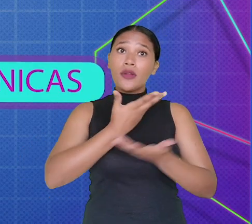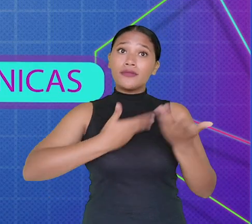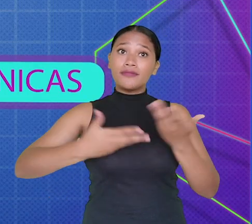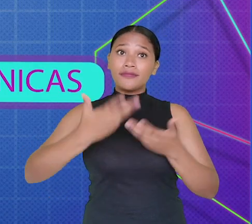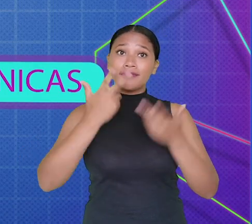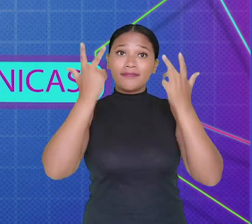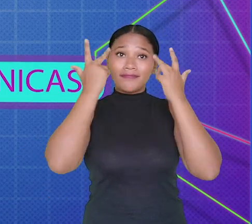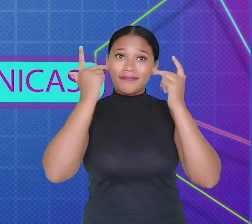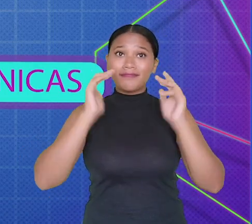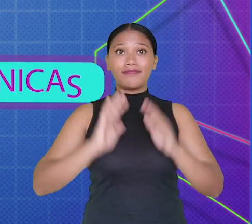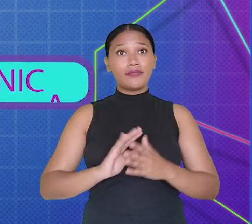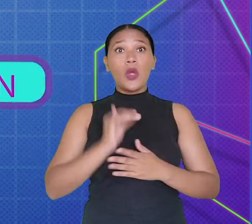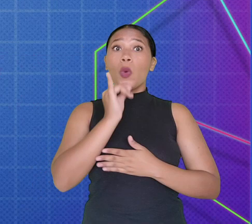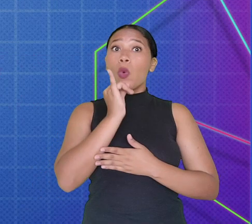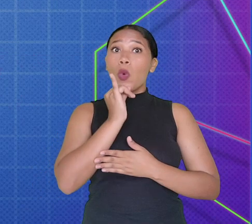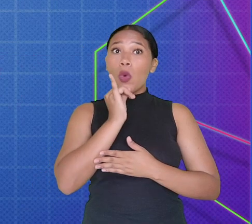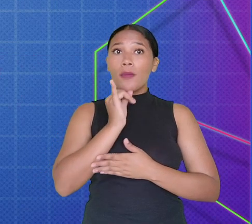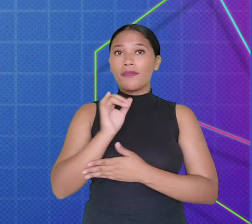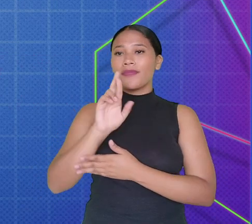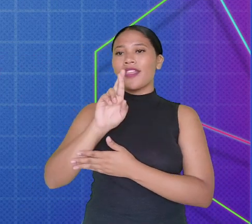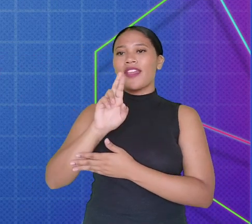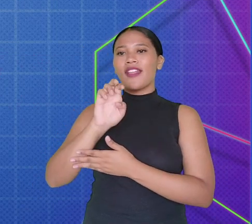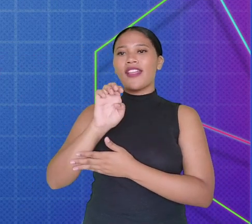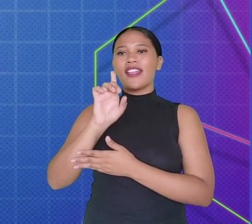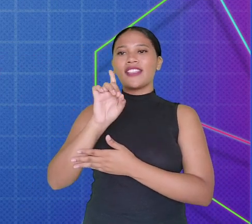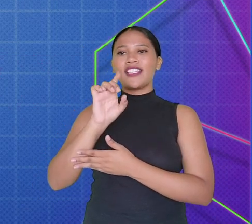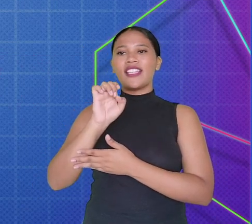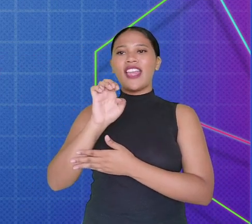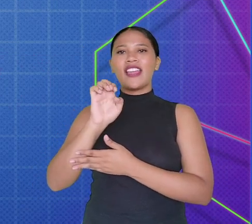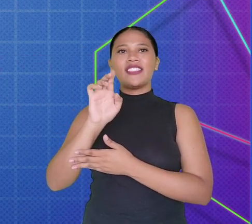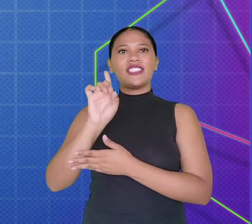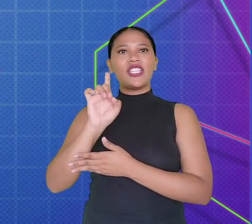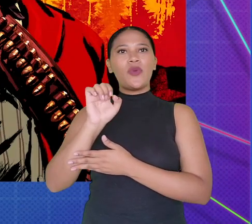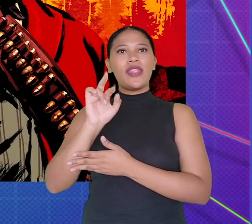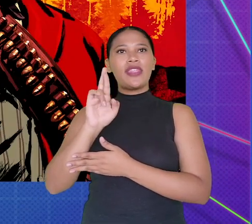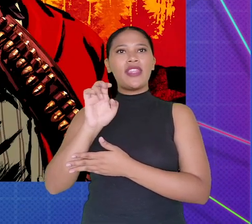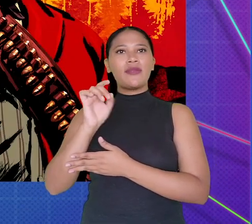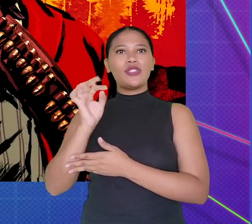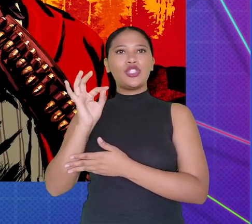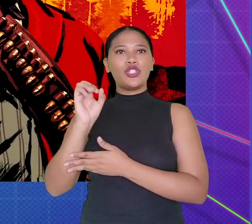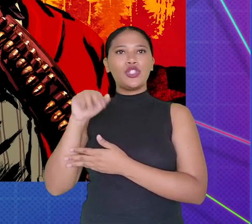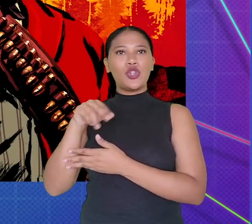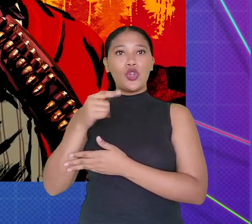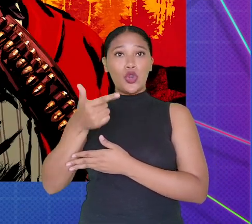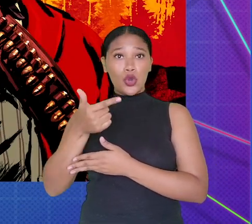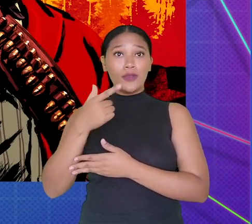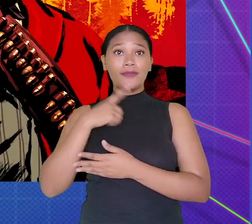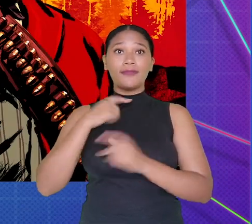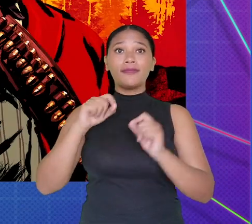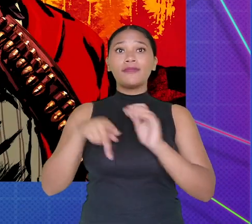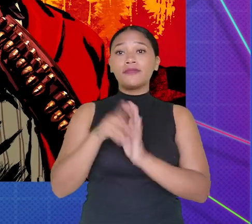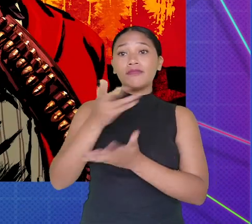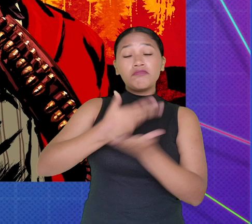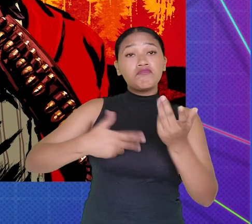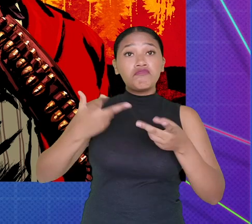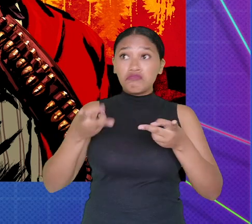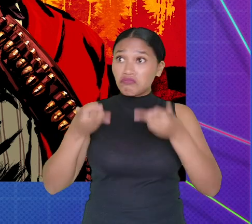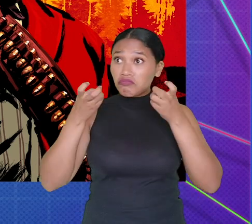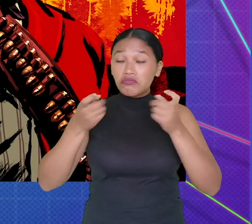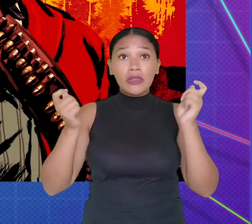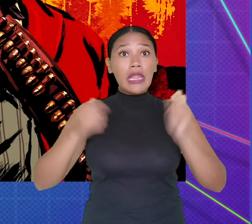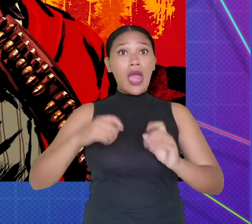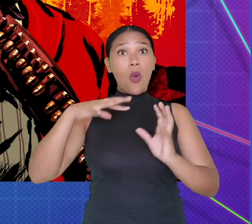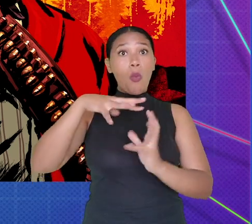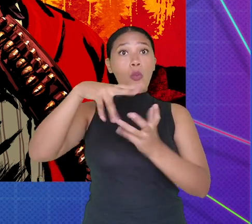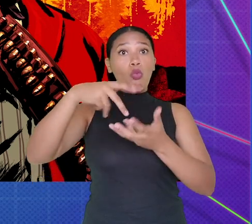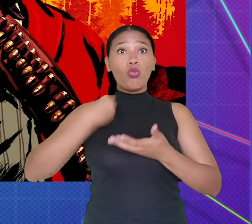Jogos com boas interações orgânicas. No jogo Red Dead Redemption 2, podemos observar uma implementação de interações orgânicas entre